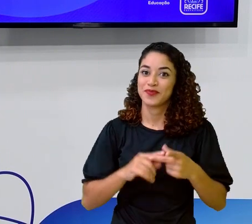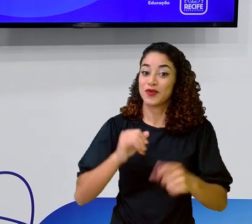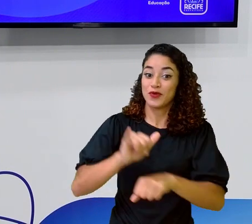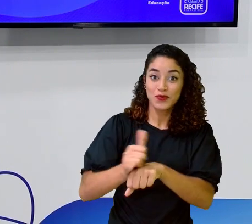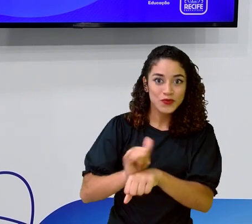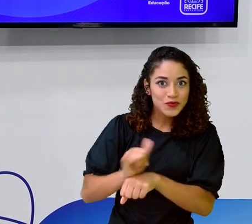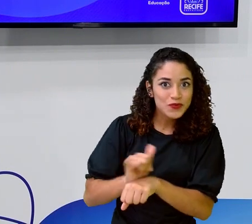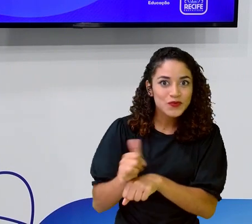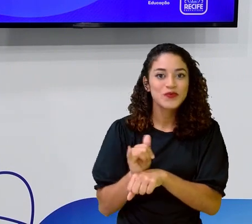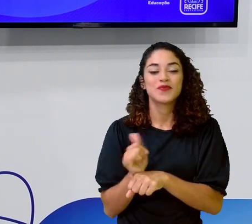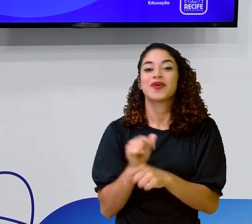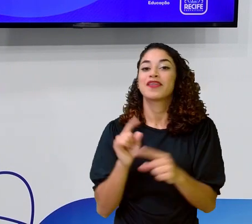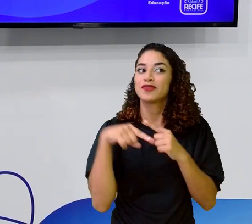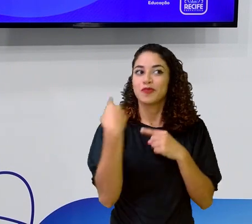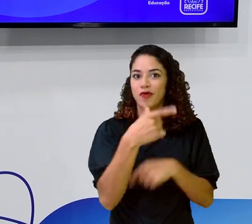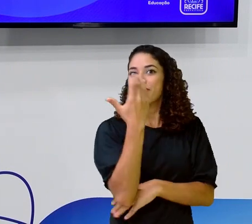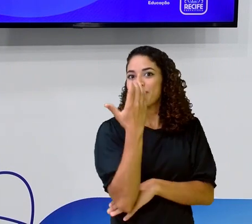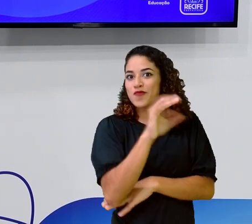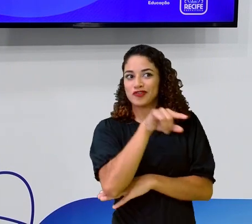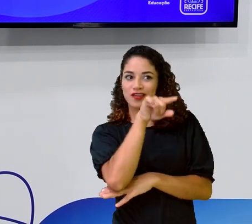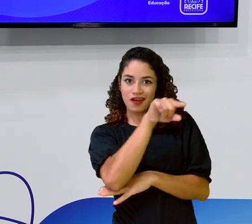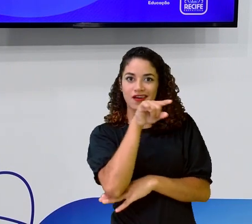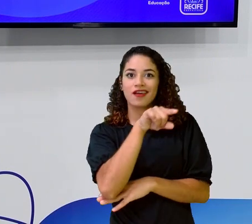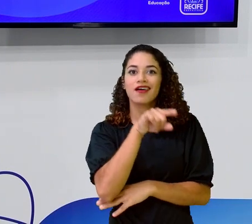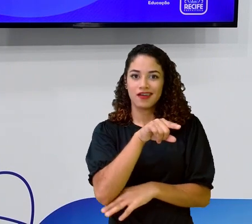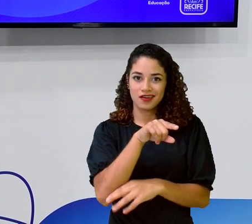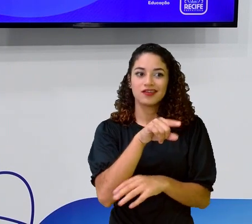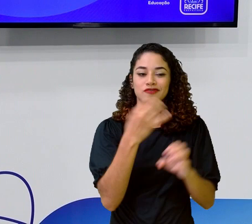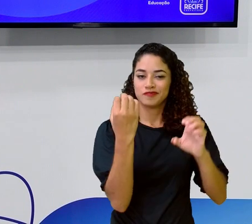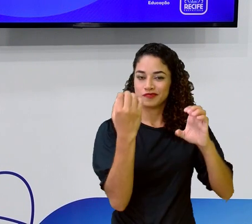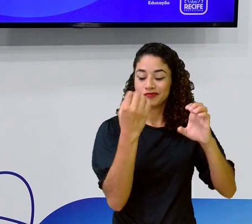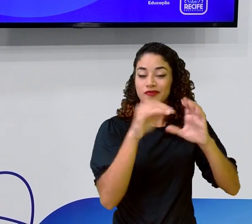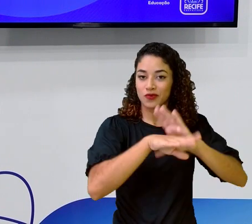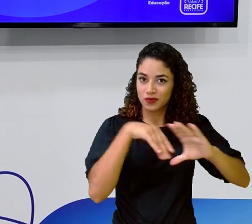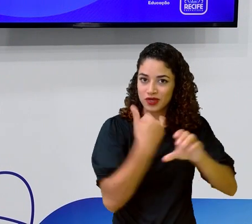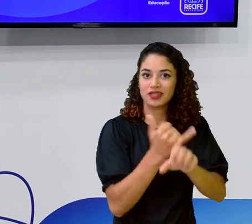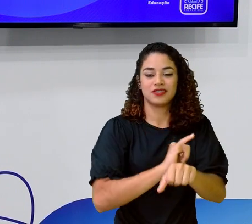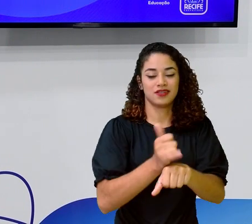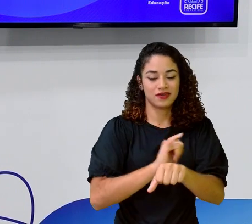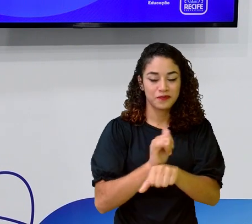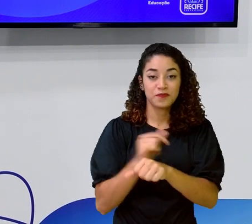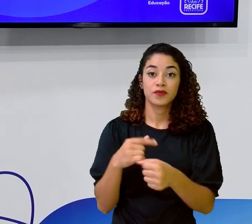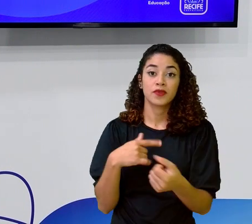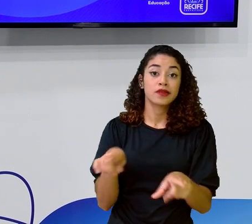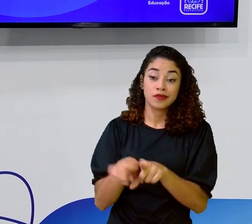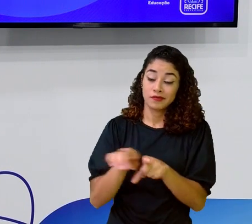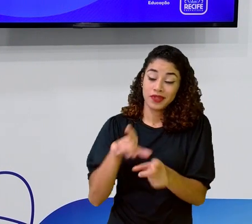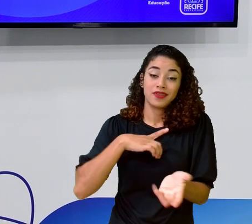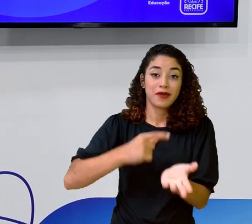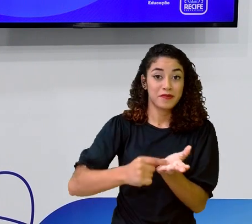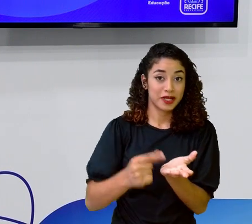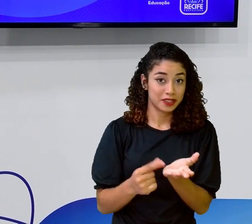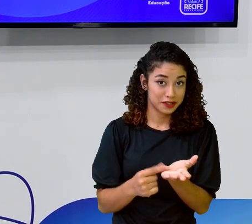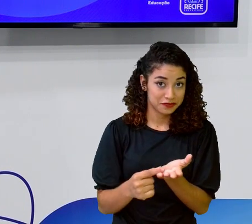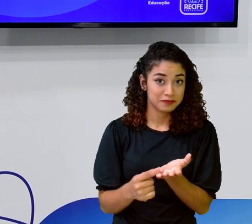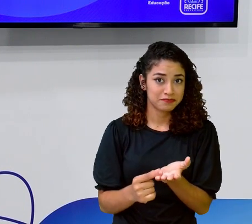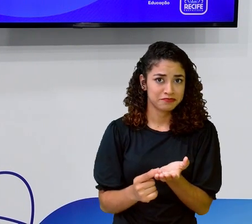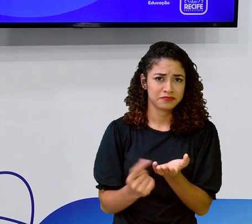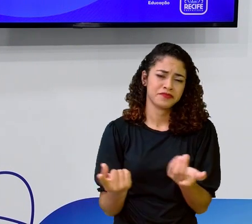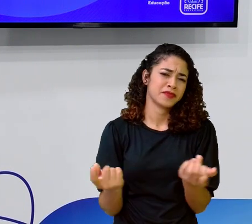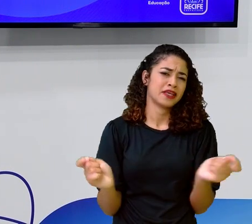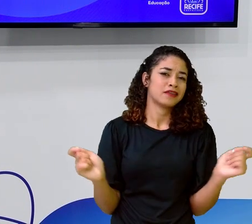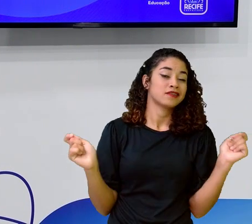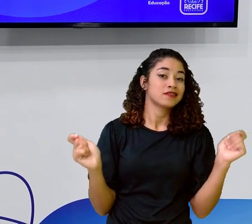YouTube, as aulas depois são postadas lá no perfil do Educa Recife, no YouTube, e tem um aplicativo, que você